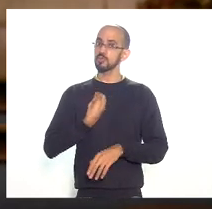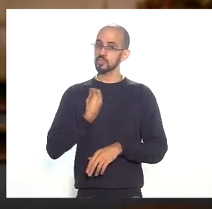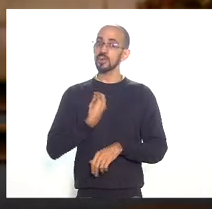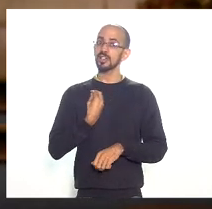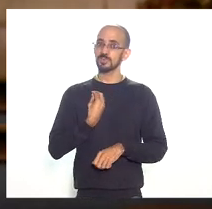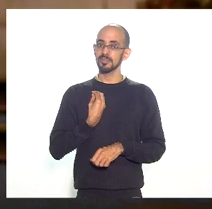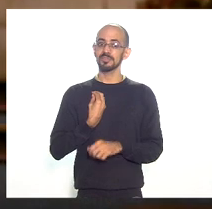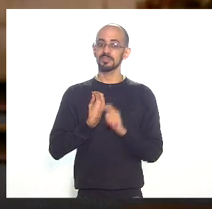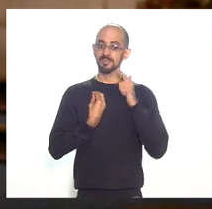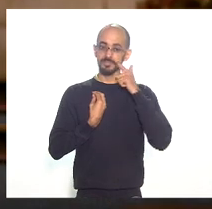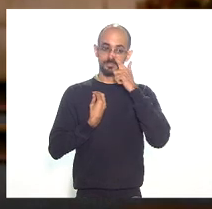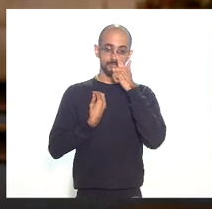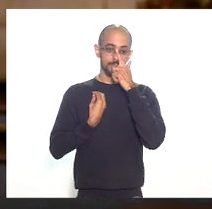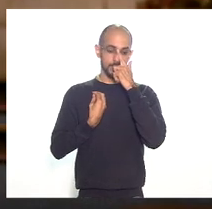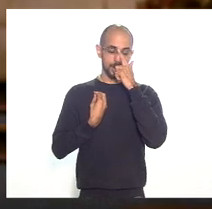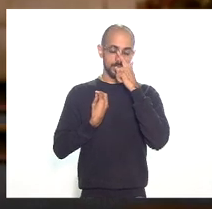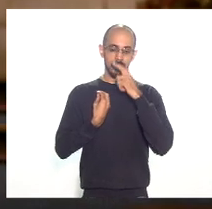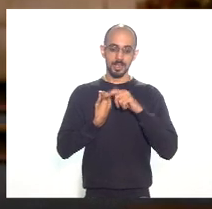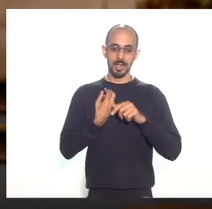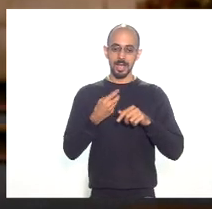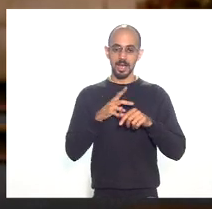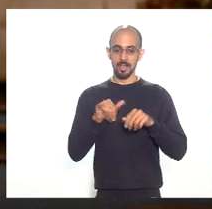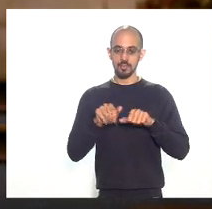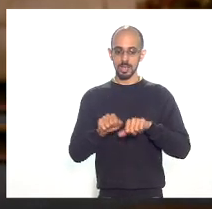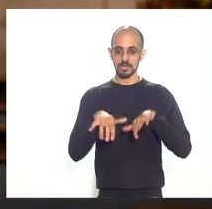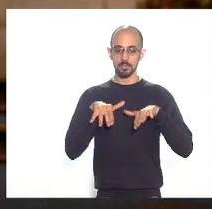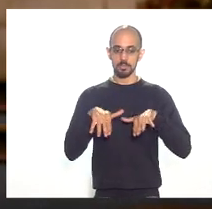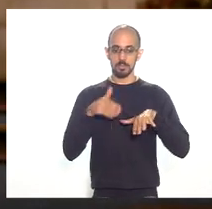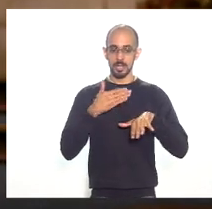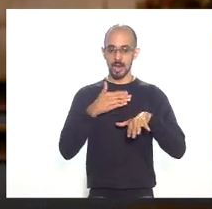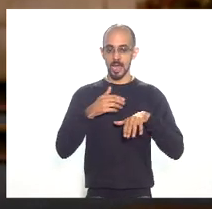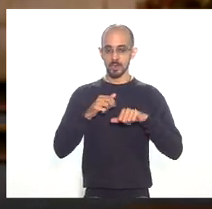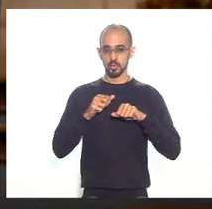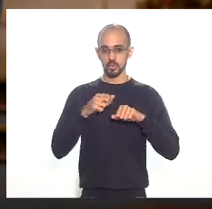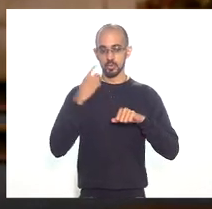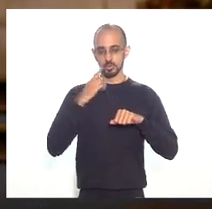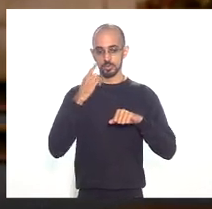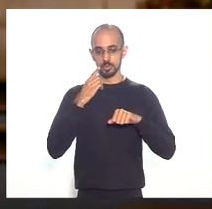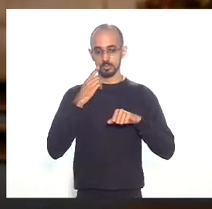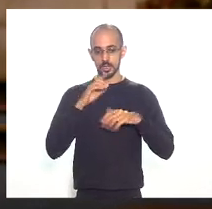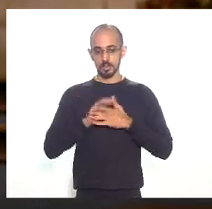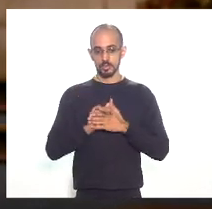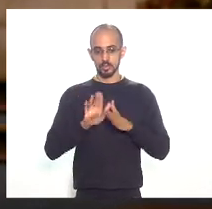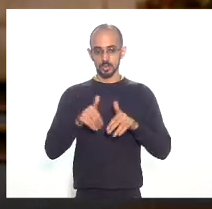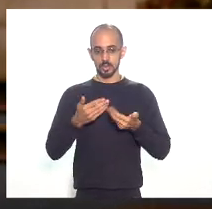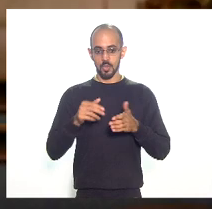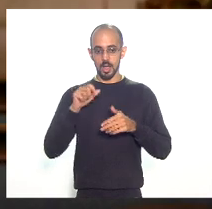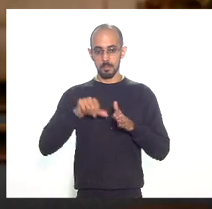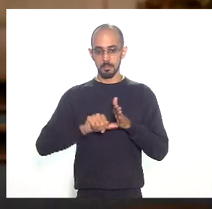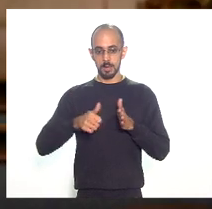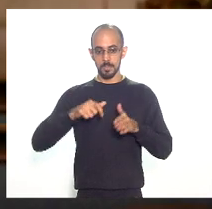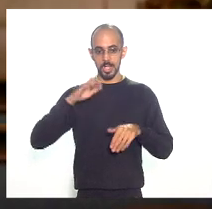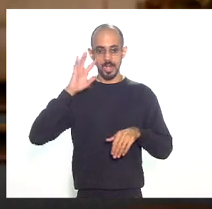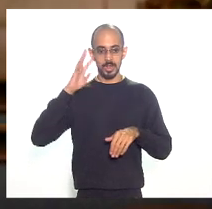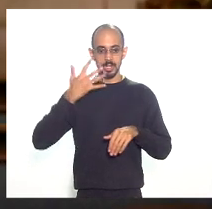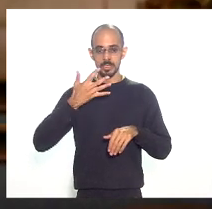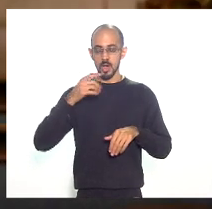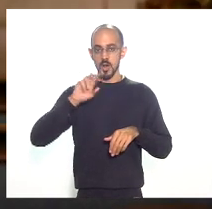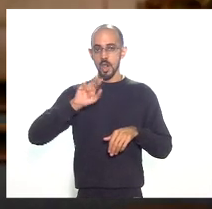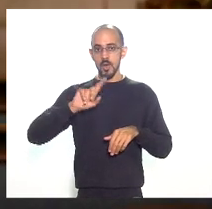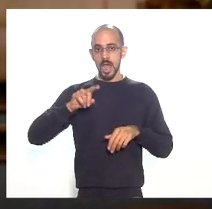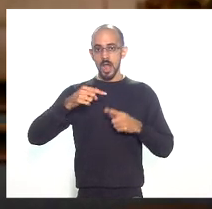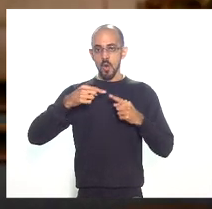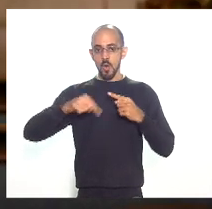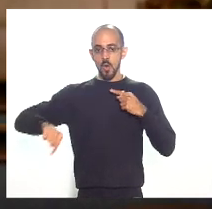Ela está, para ir ao plenário, fui informado aqui que a primeira decisão não era contrário à lei, sim